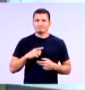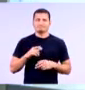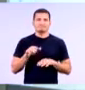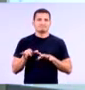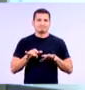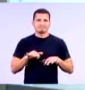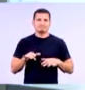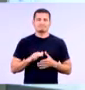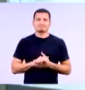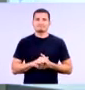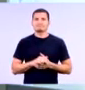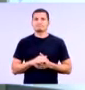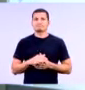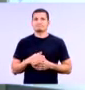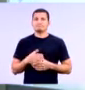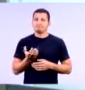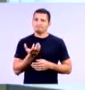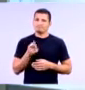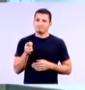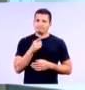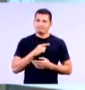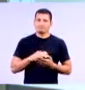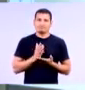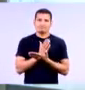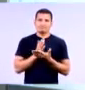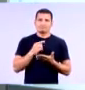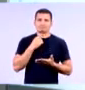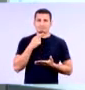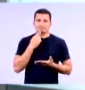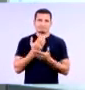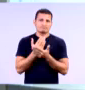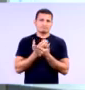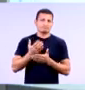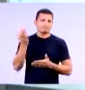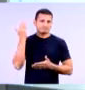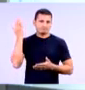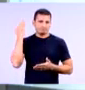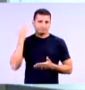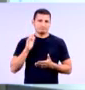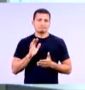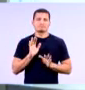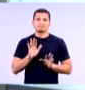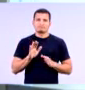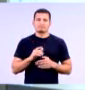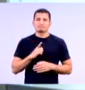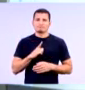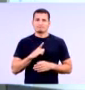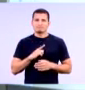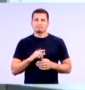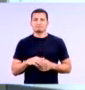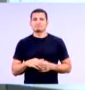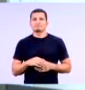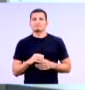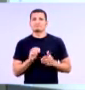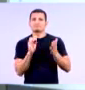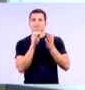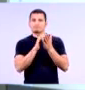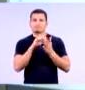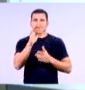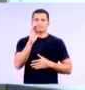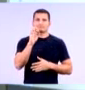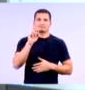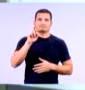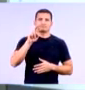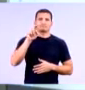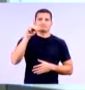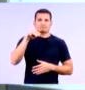que vocês tenham sido sanadas algumas dúvidas em relação às aulas passadas, mas vai estar disponível aí, qualquer dúvida, o fórum é o